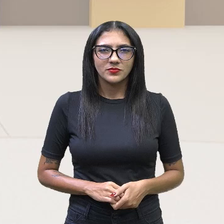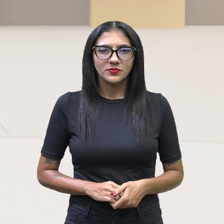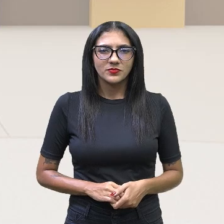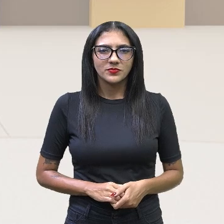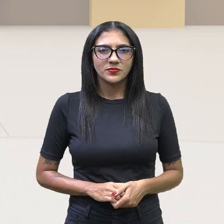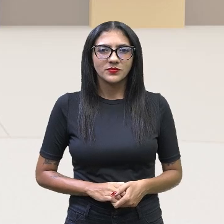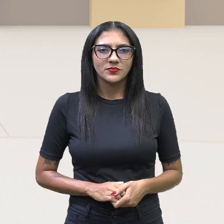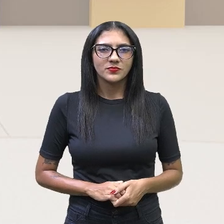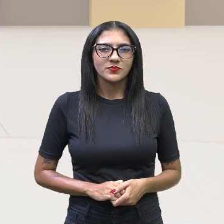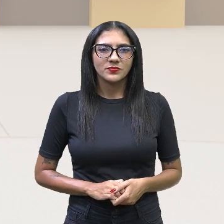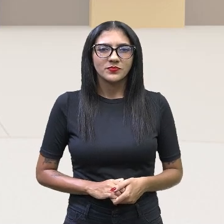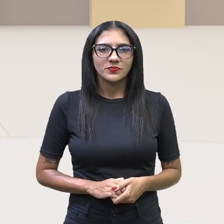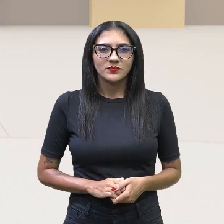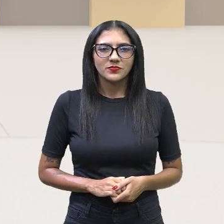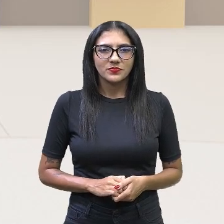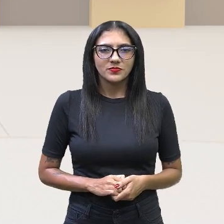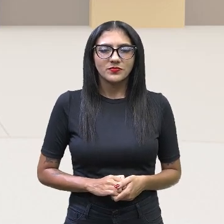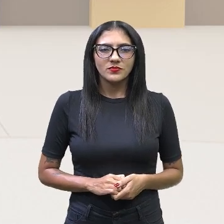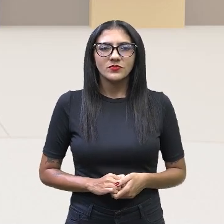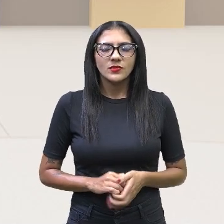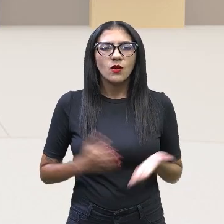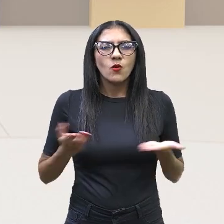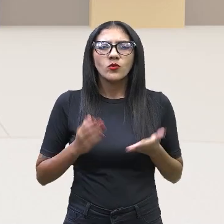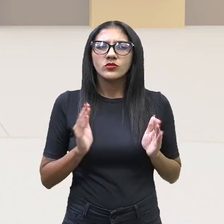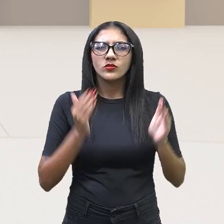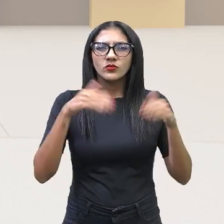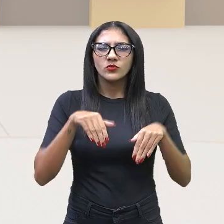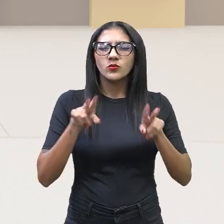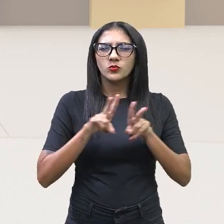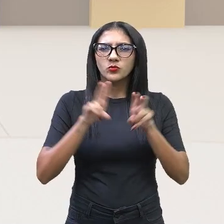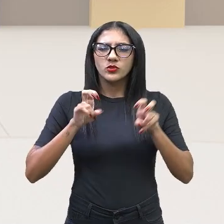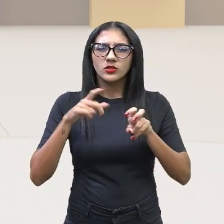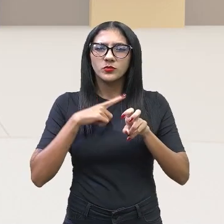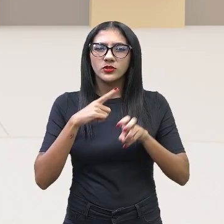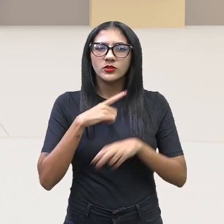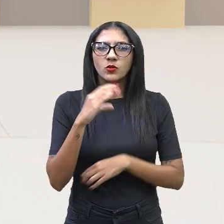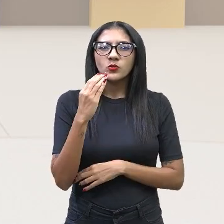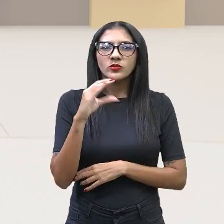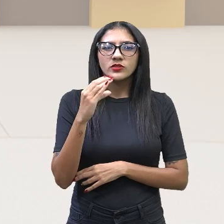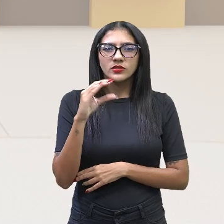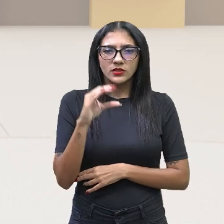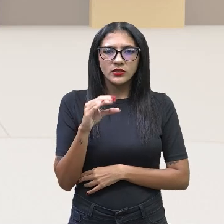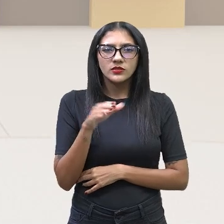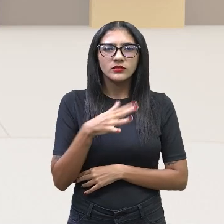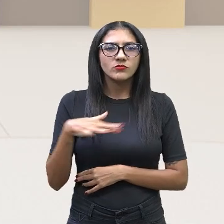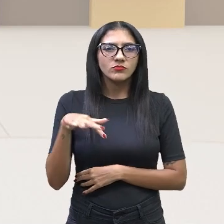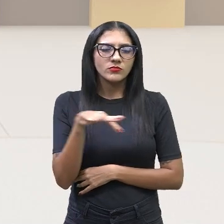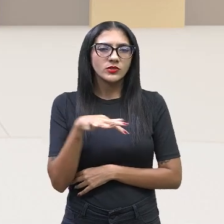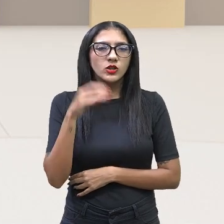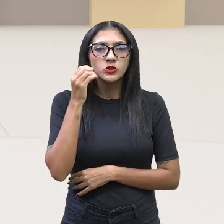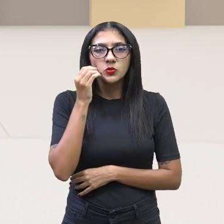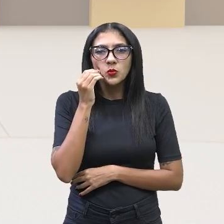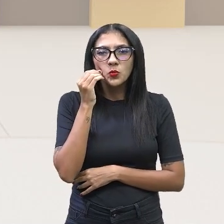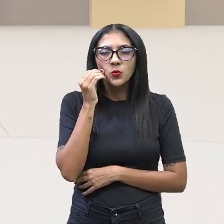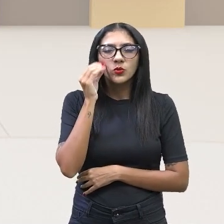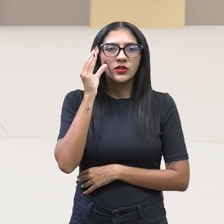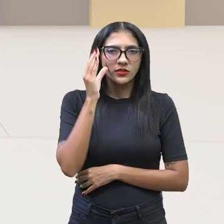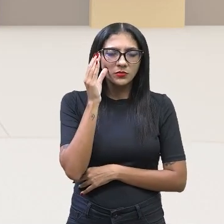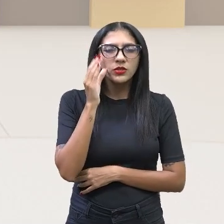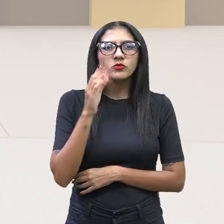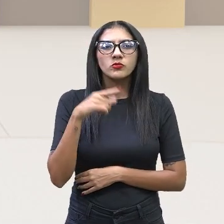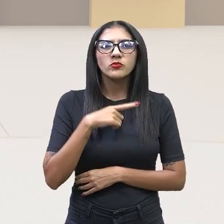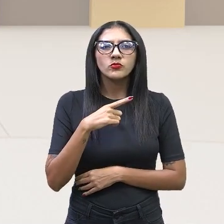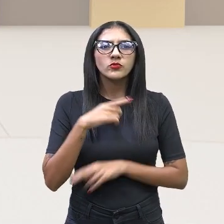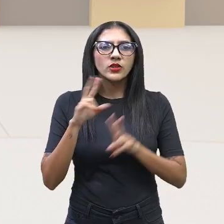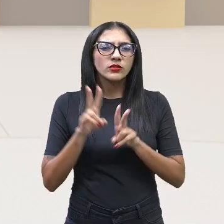A discussão do dia, a ciência nas doenças, as contribuições da área de conhecimento de ciências da